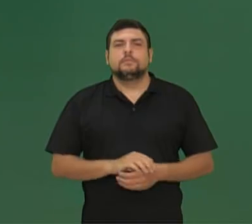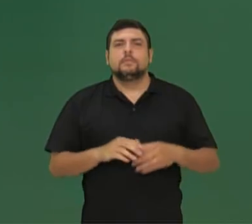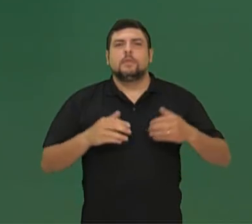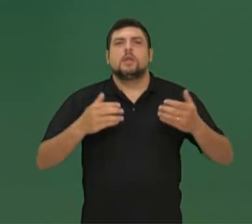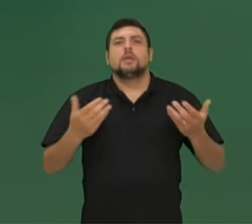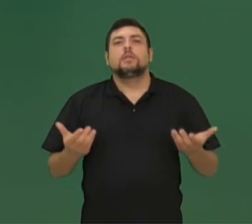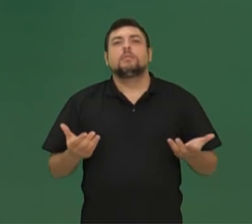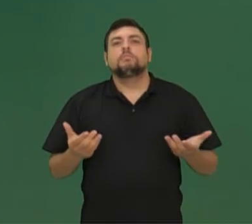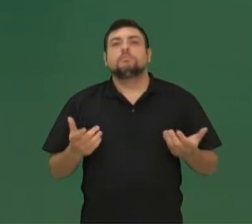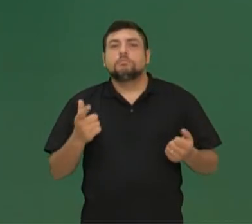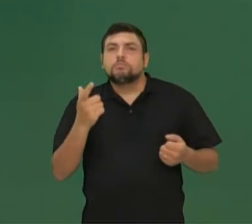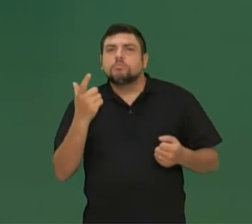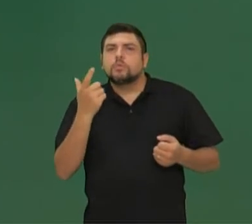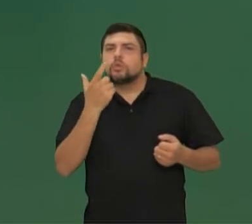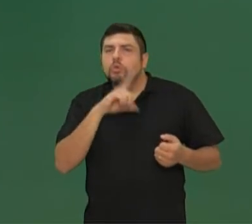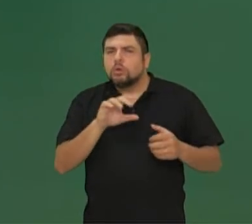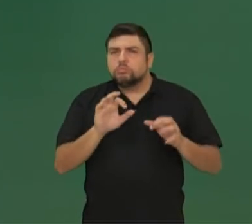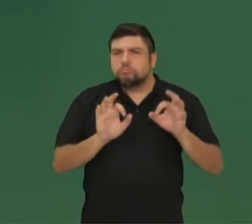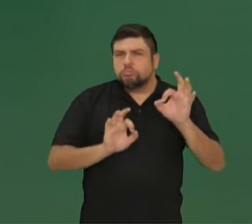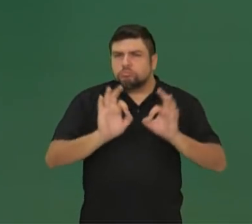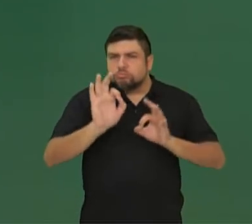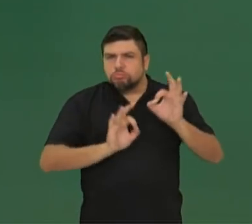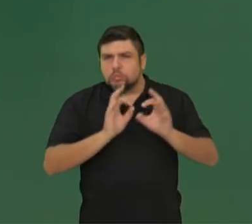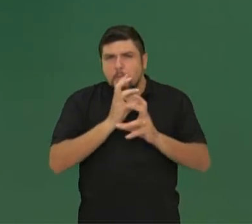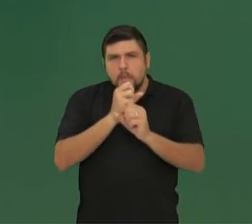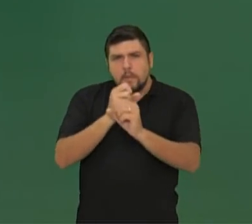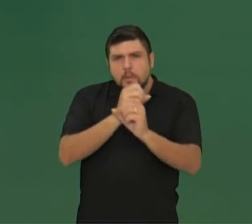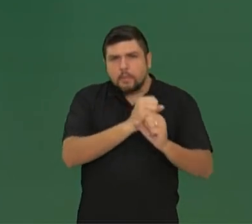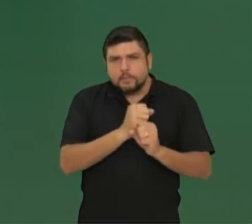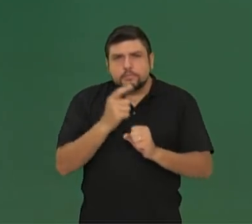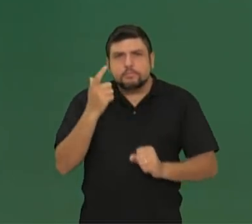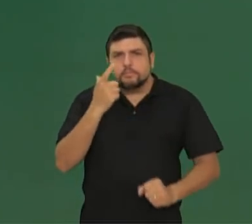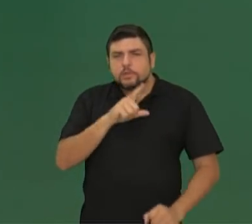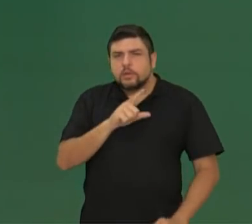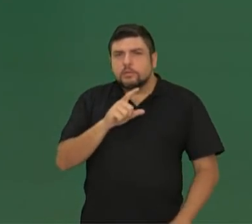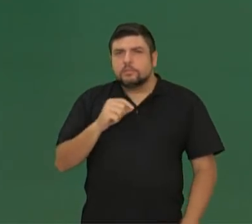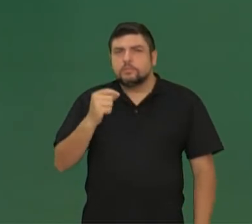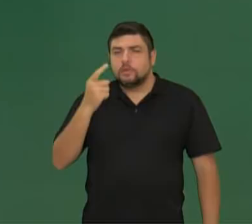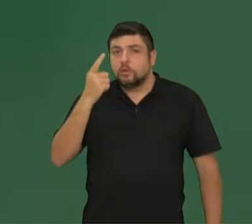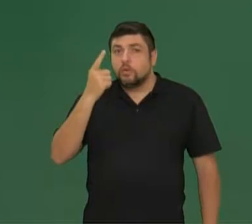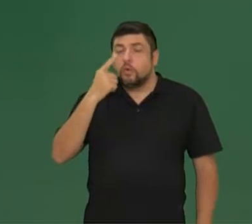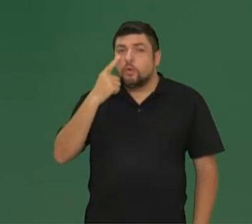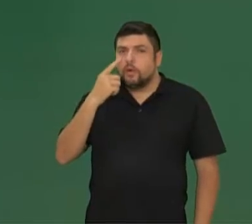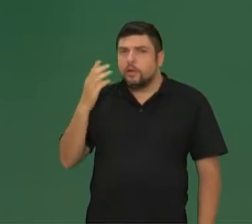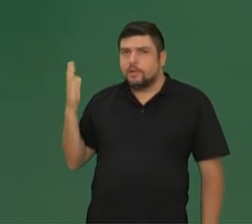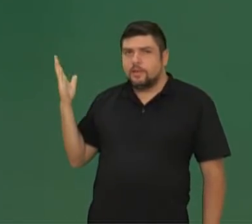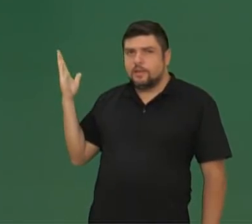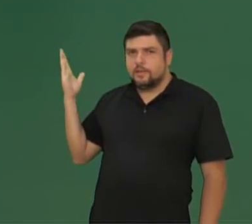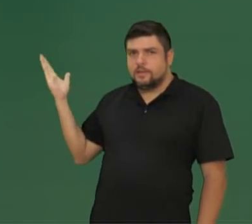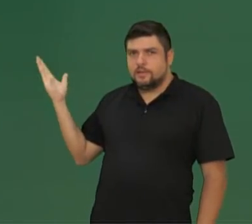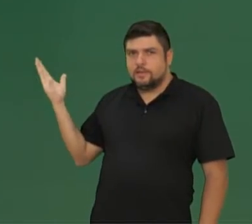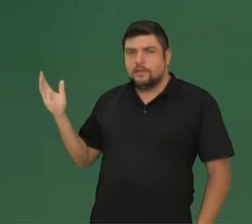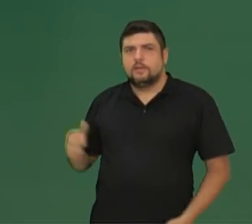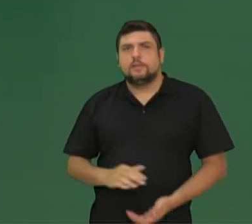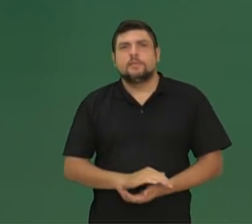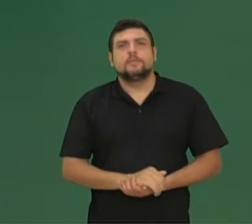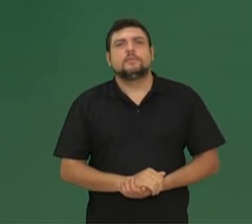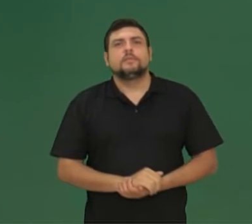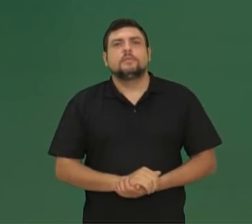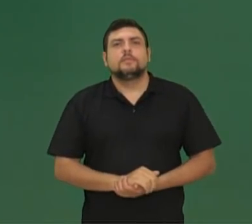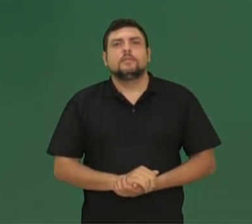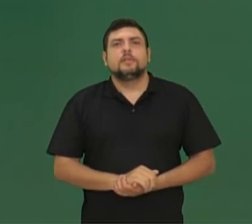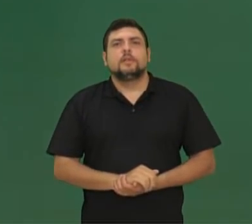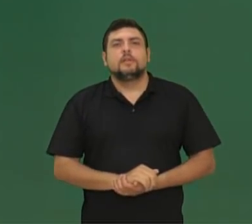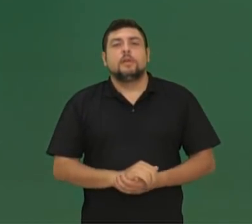E aí, pessoal, conseguiram resolver esse problema? Então, como que fica? Como que eu faço para saber, né, qual é a